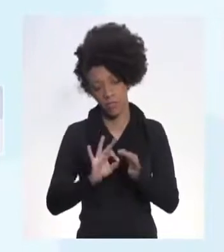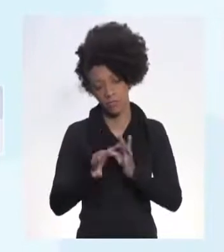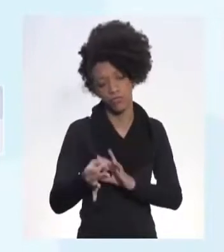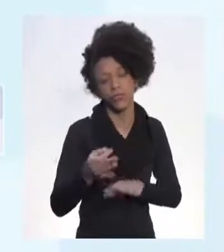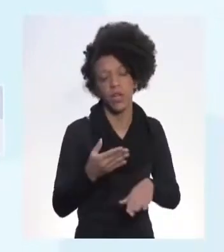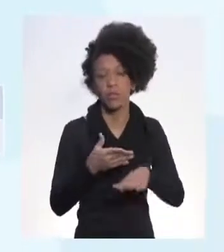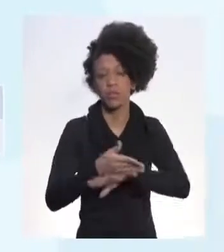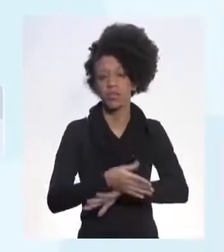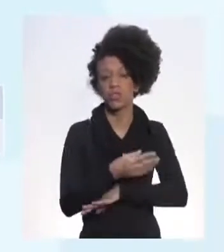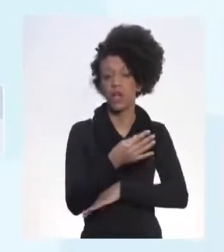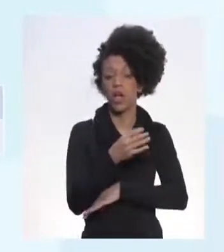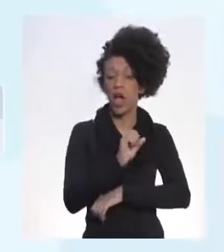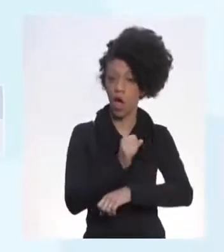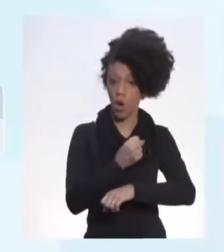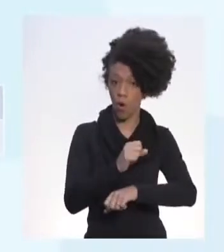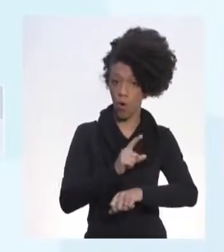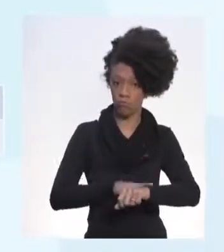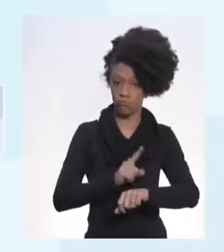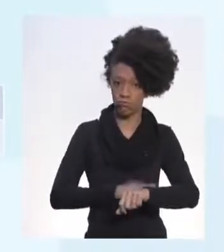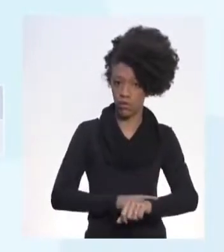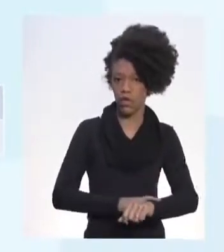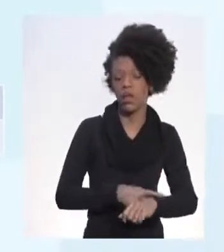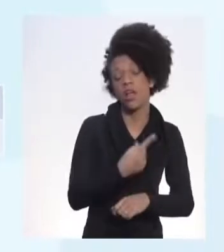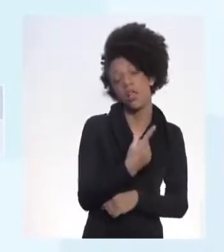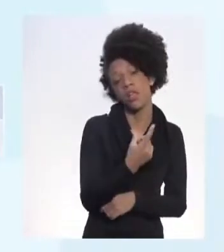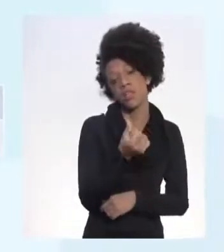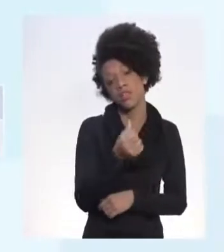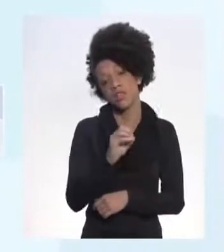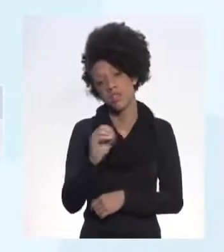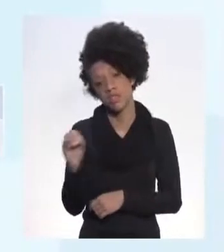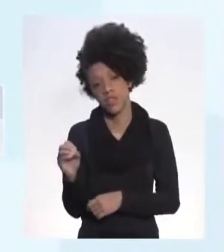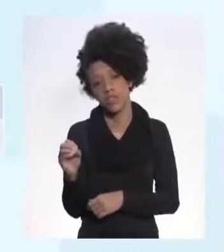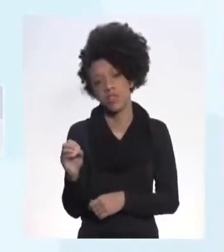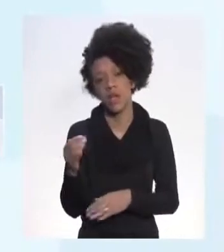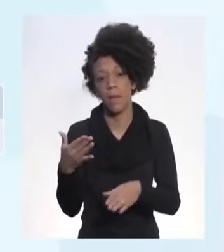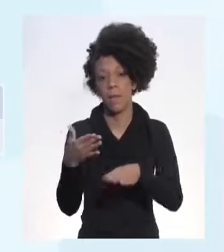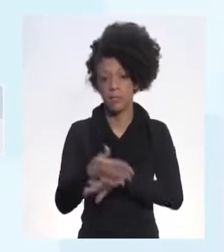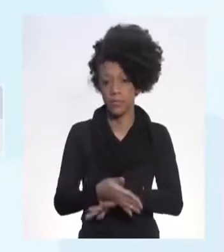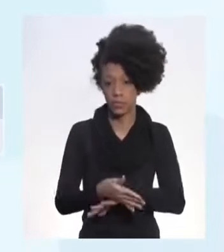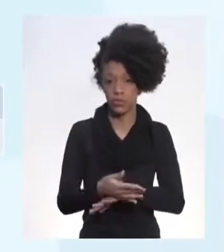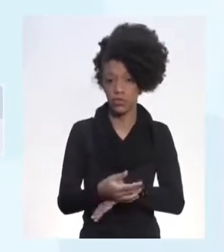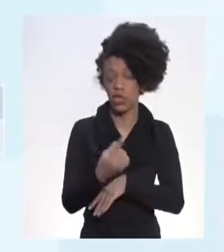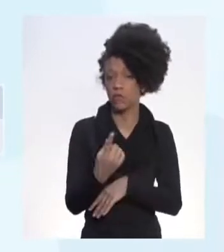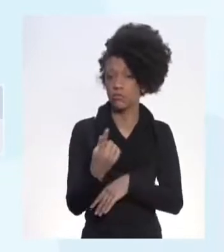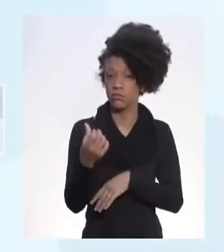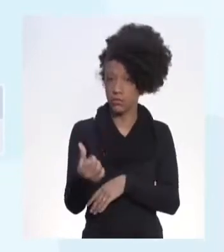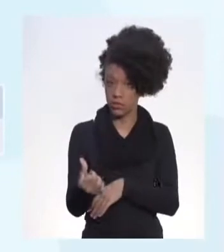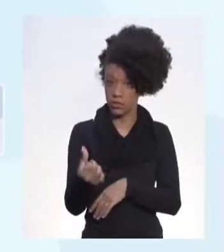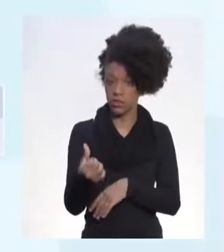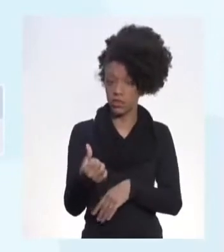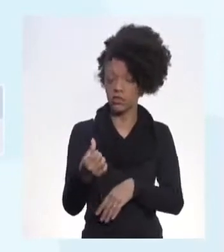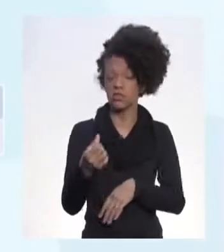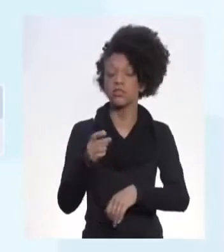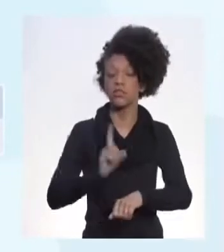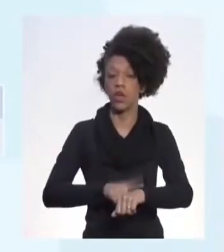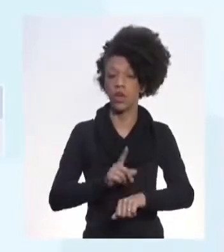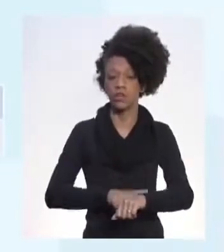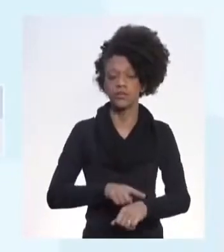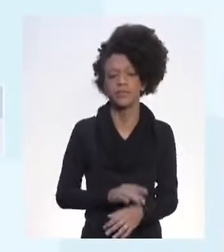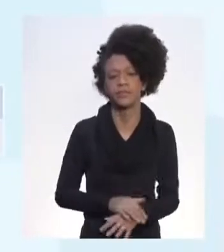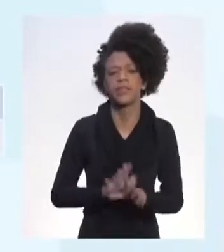1.600 quilômetros, 16 horas. Qual que é a relação? A primeira eu multipliquei por 2. Se eu